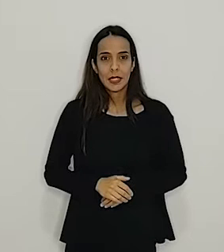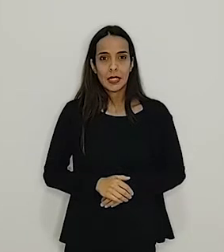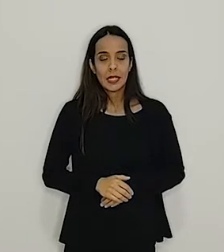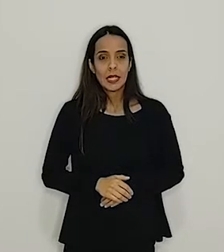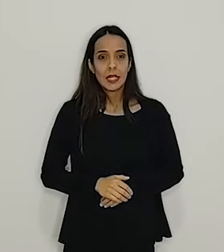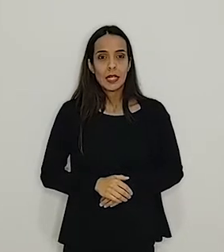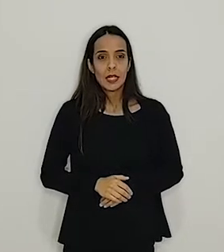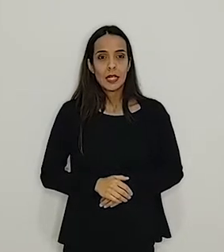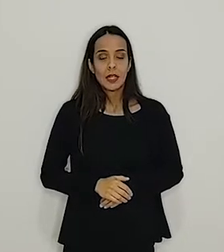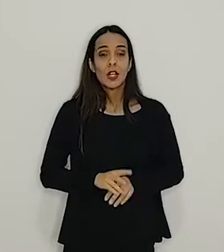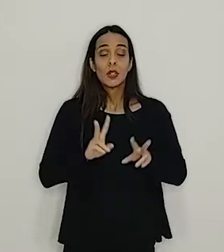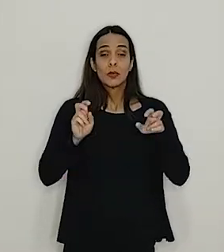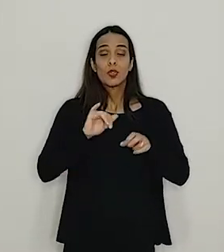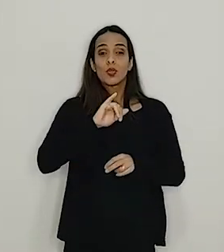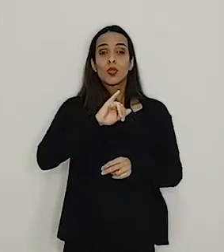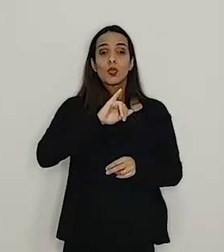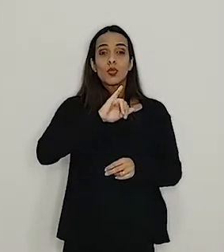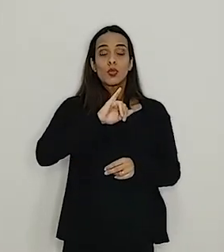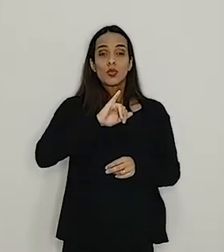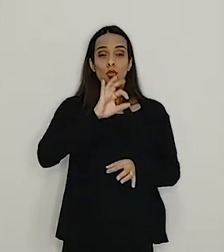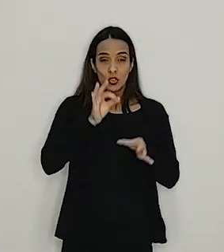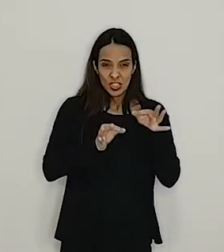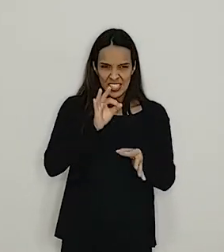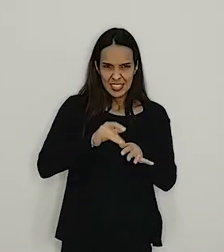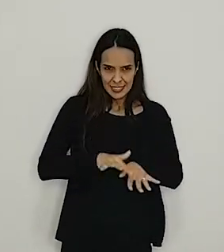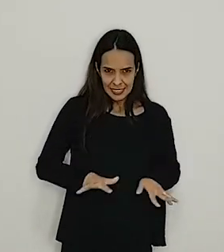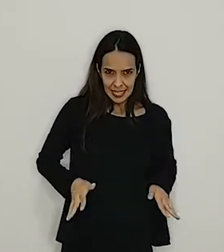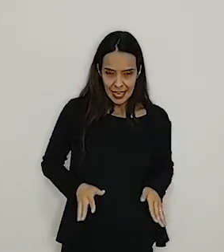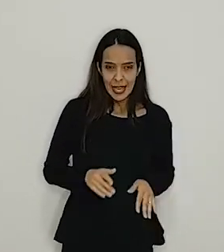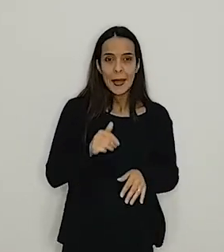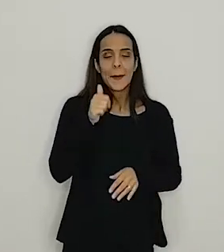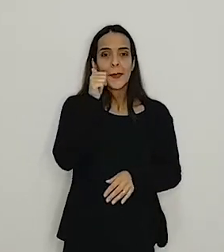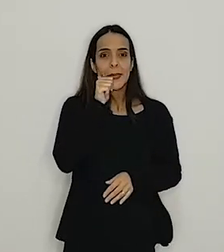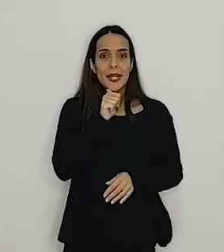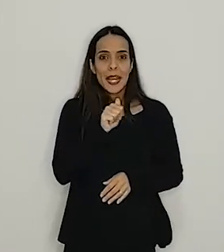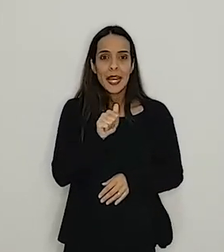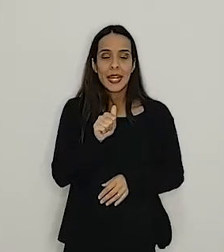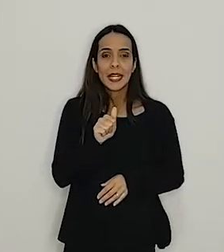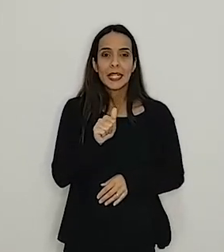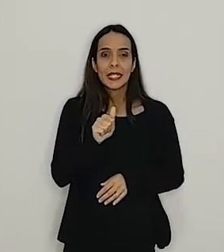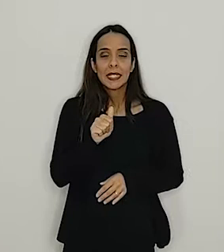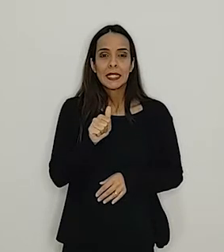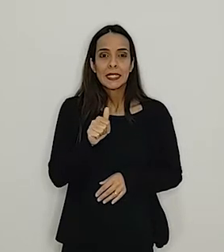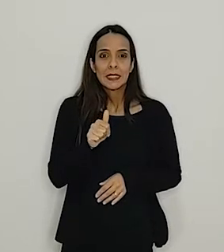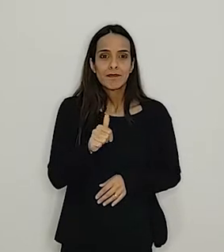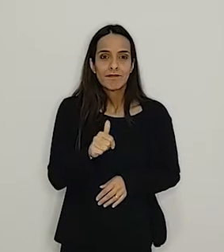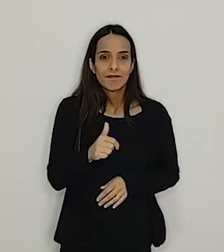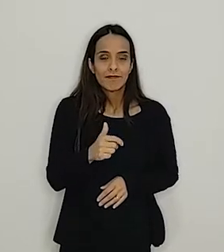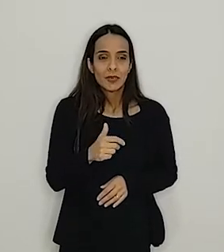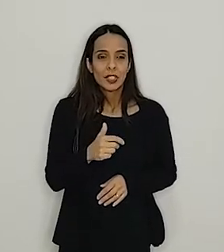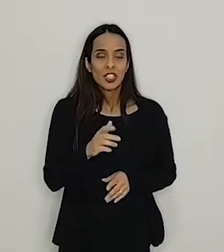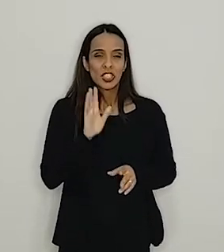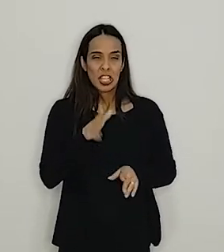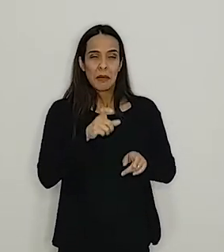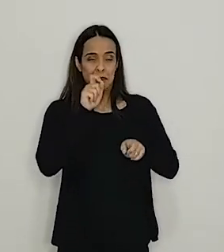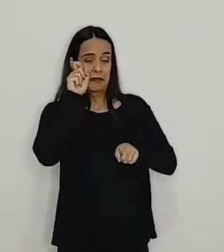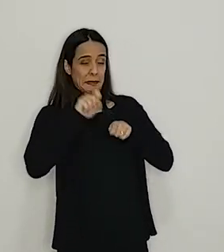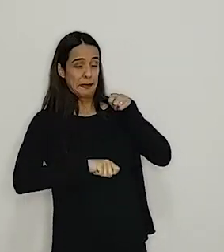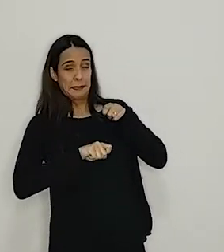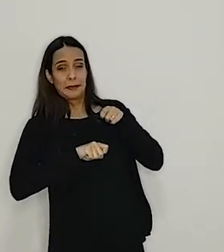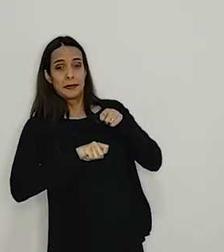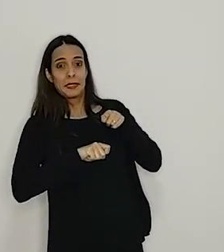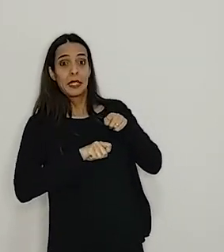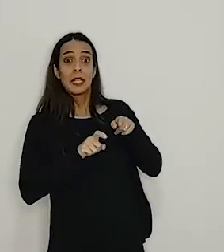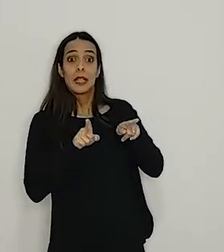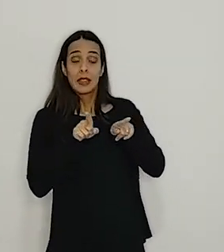detém a trabalhar mulheres que são vítimas de abuso, mas o mais bonito de tudo isso não é só o acolhimento da mulher abusada, mas o